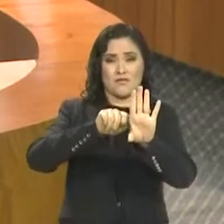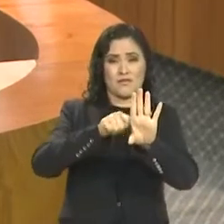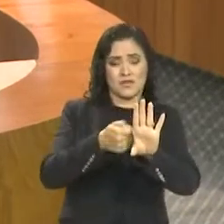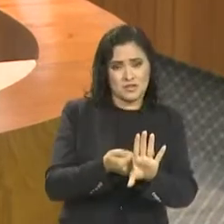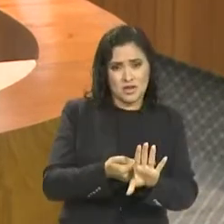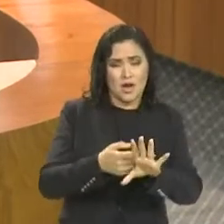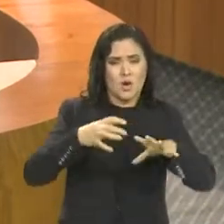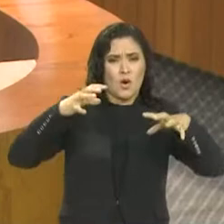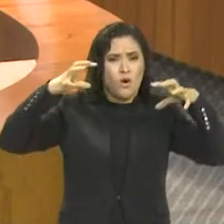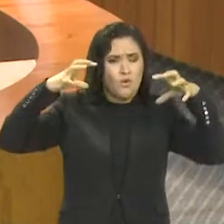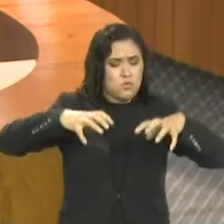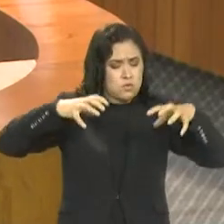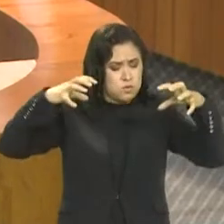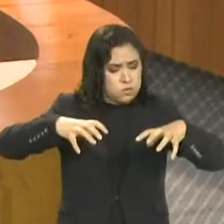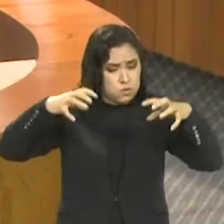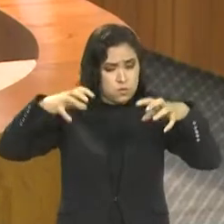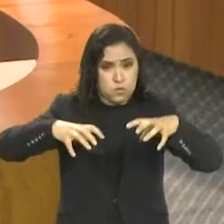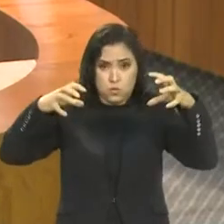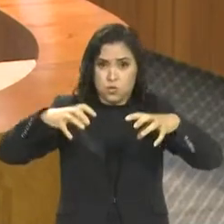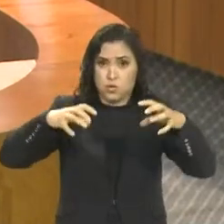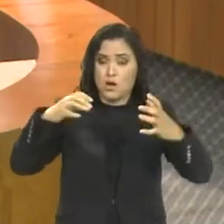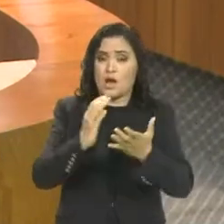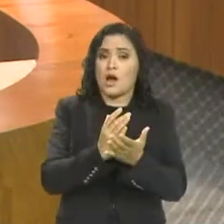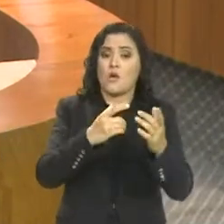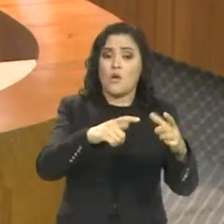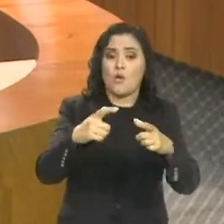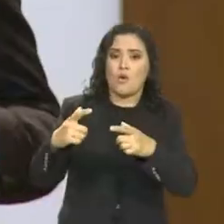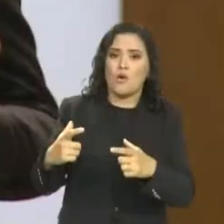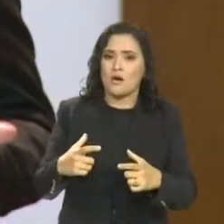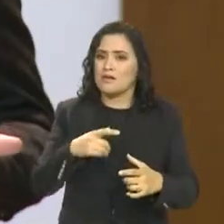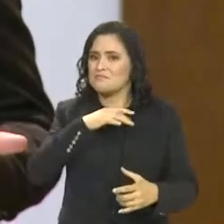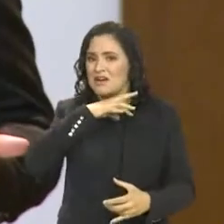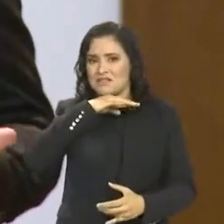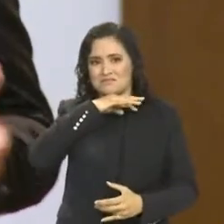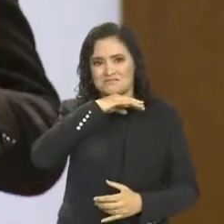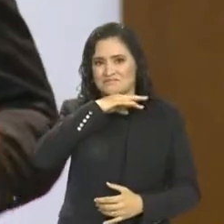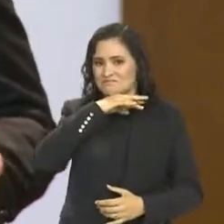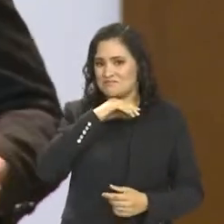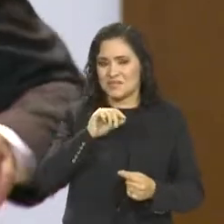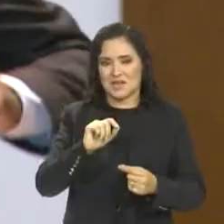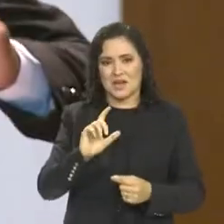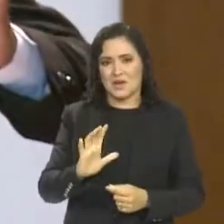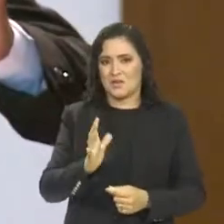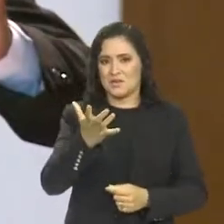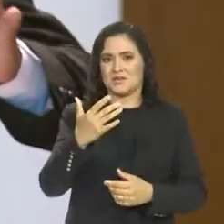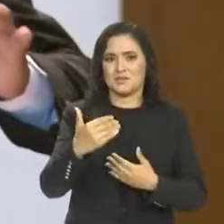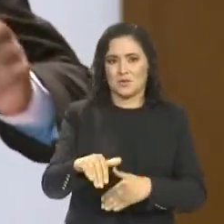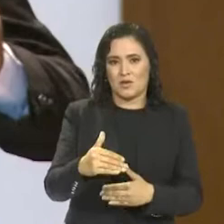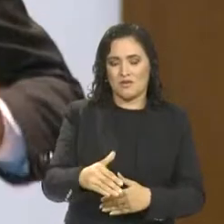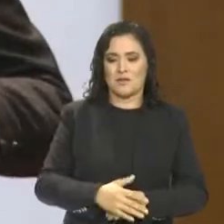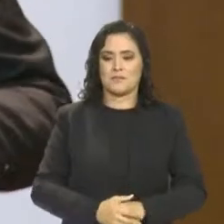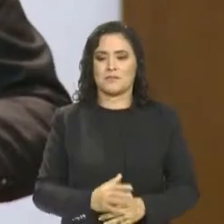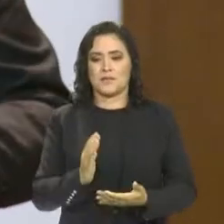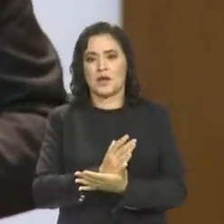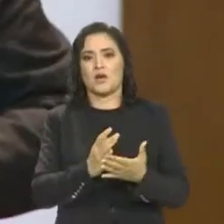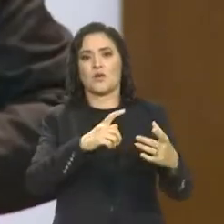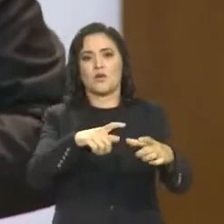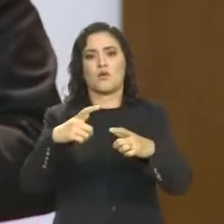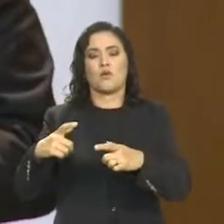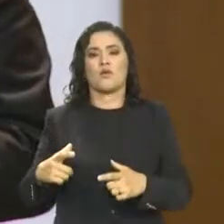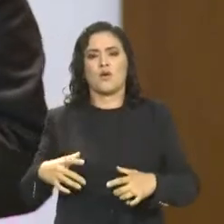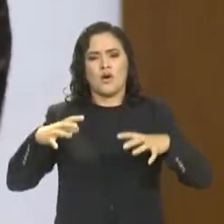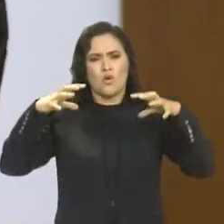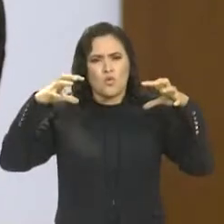alguns locais inadequados para a realização da prova. Alguns locais tiveram problemas com as chuvas e também alagamento de sala de